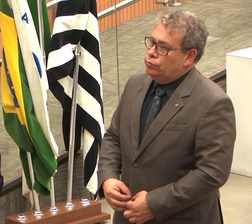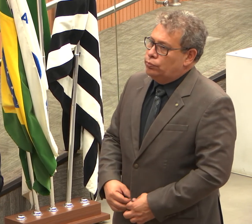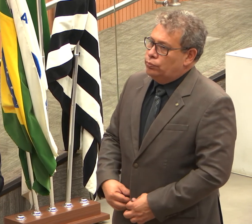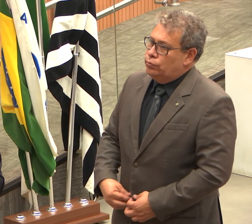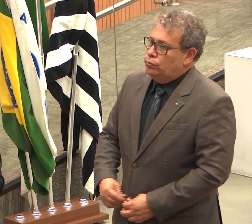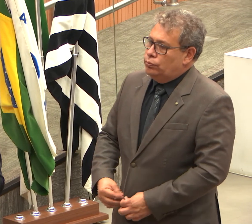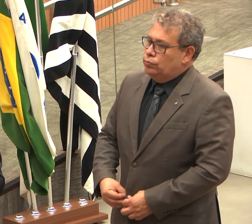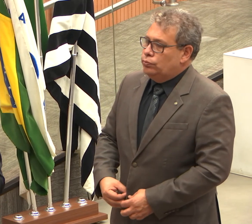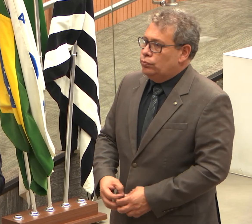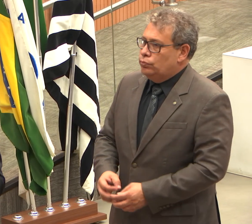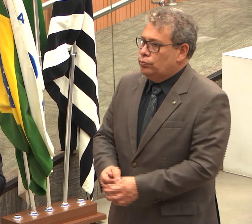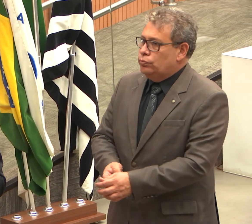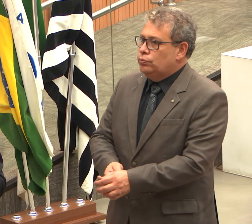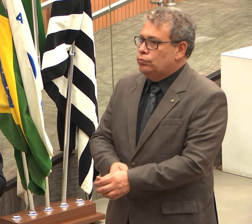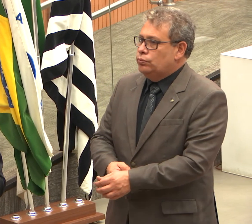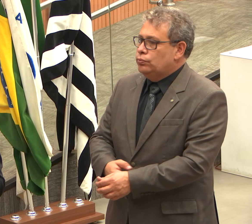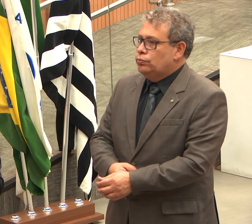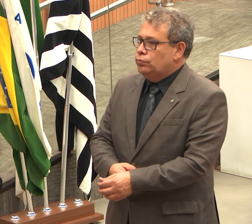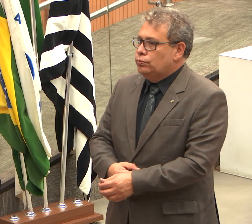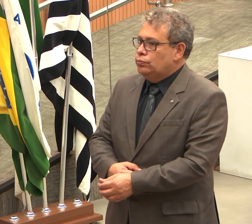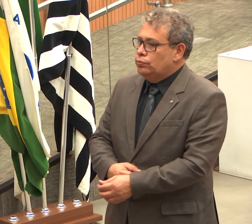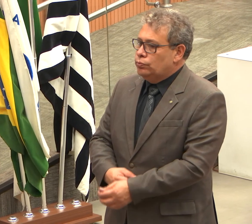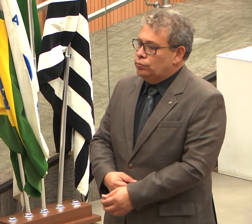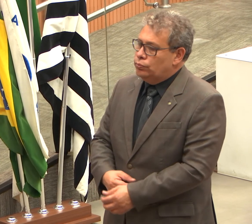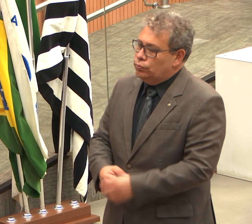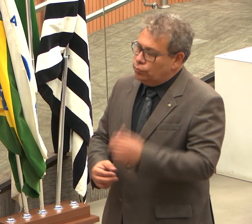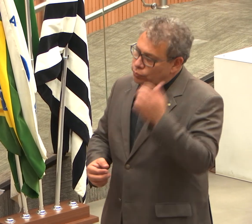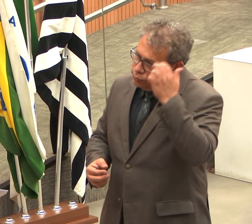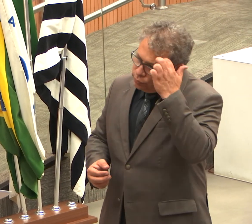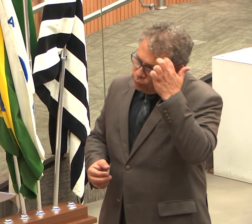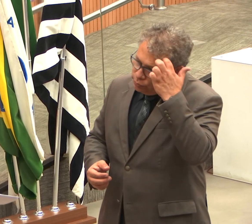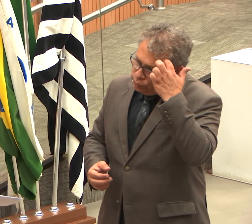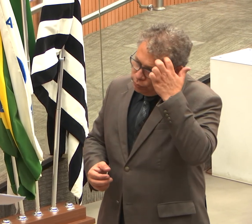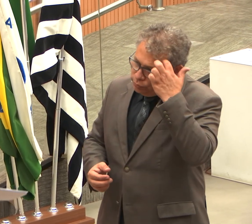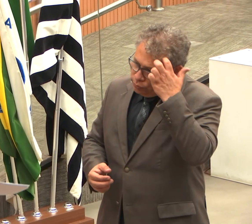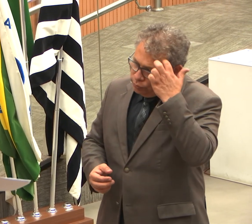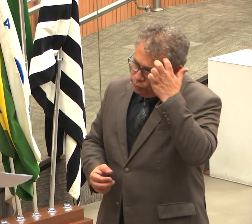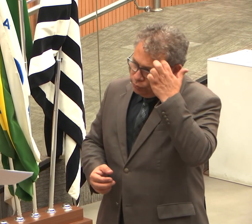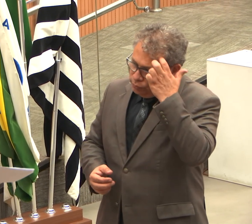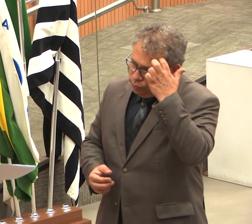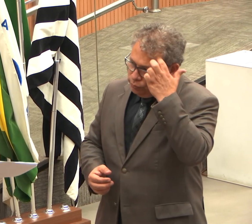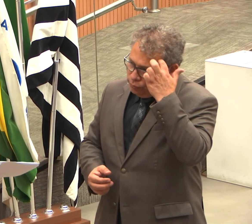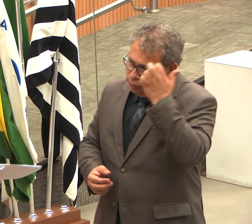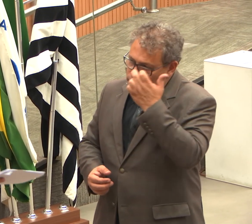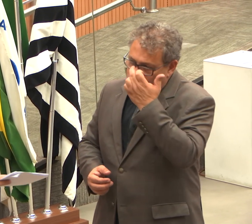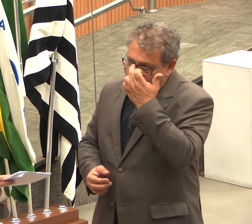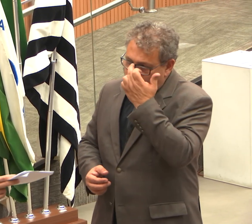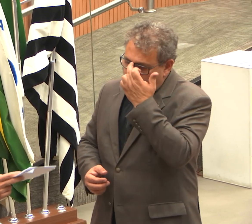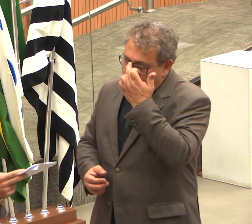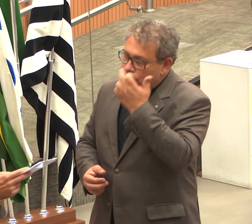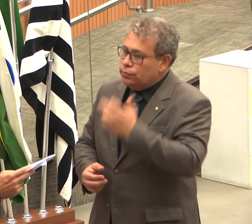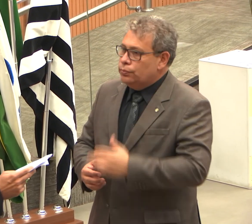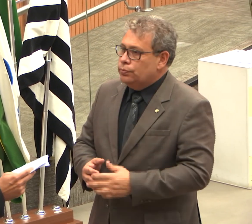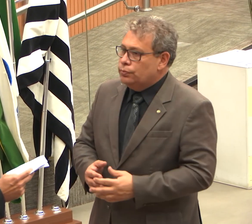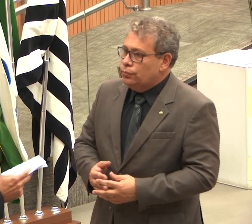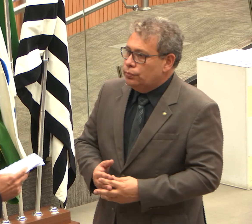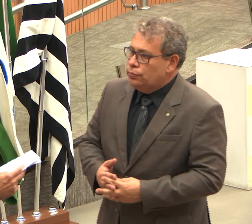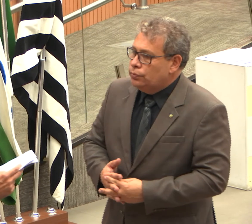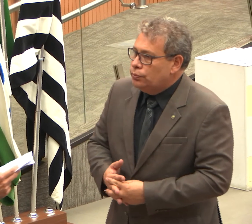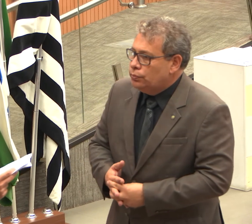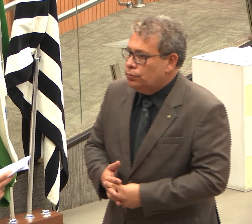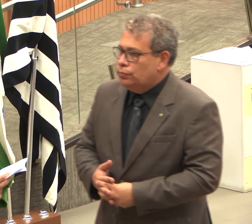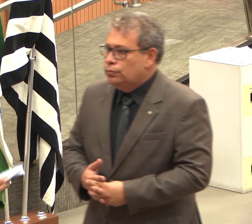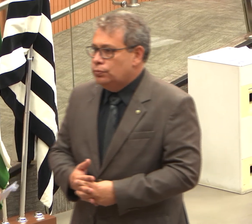ele que vai comentar a respeito de uma moção que ele apresentou aqui na Câmara, essa moção que apela à